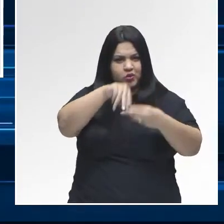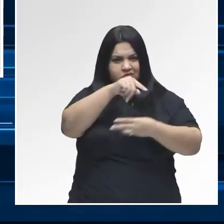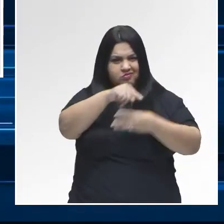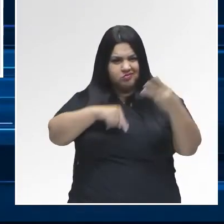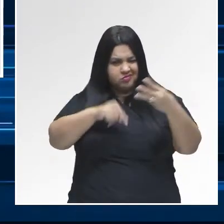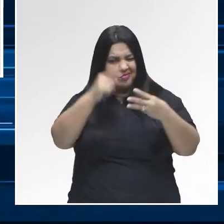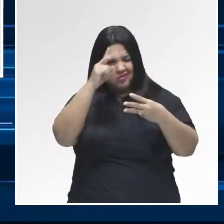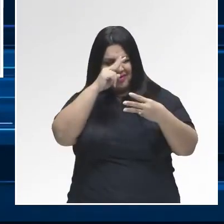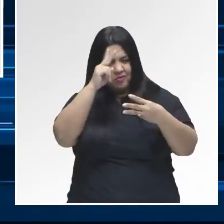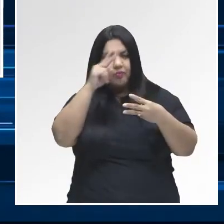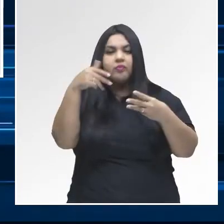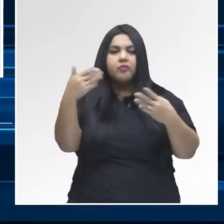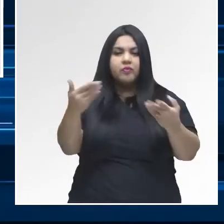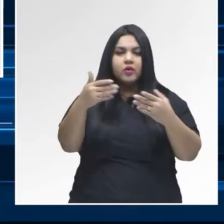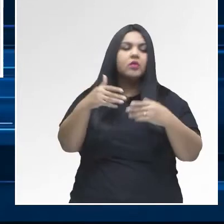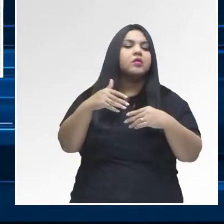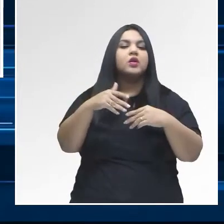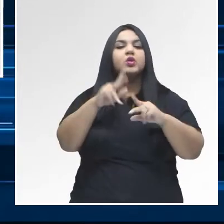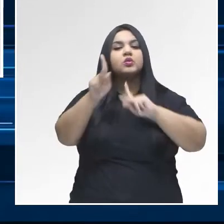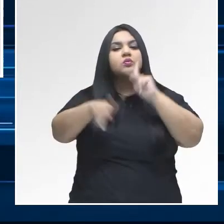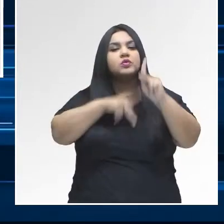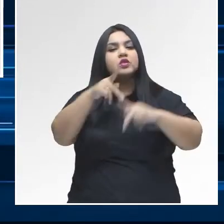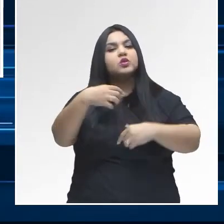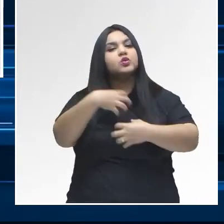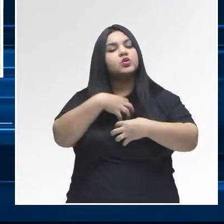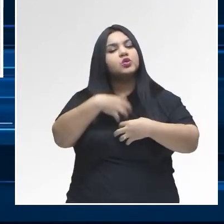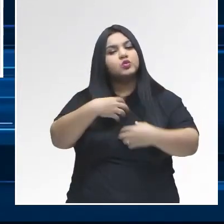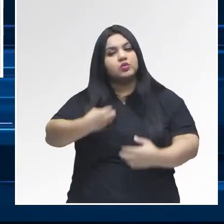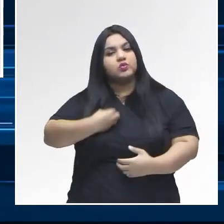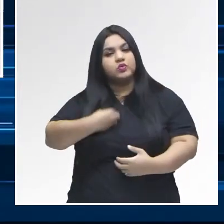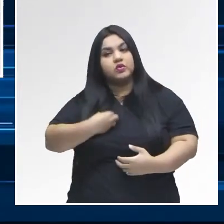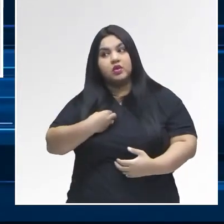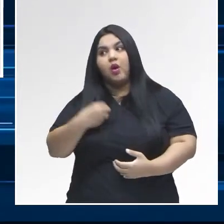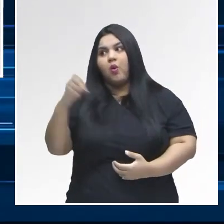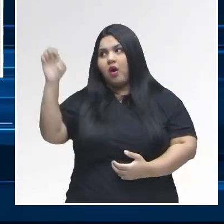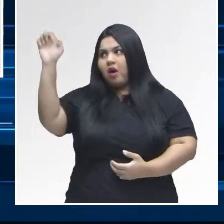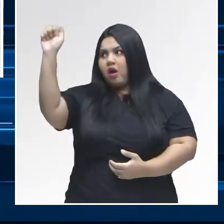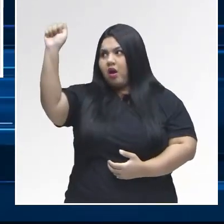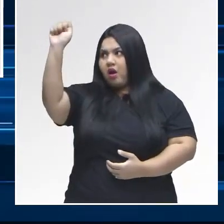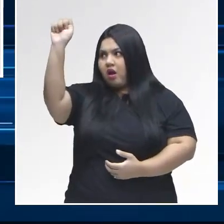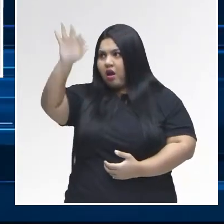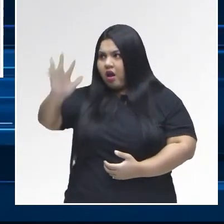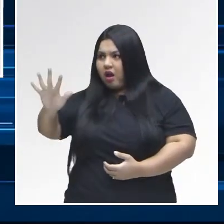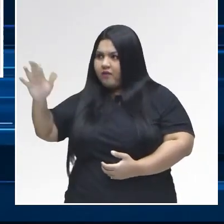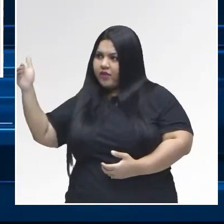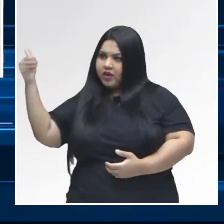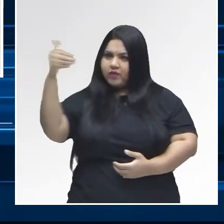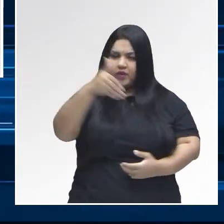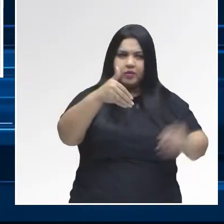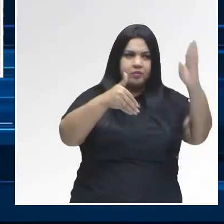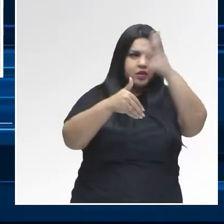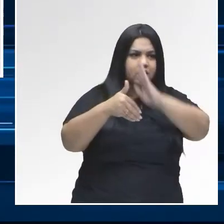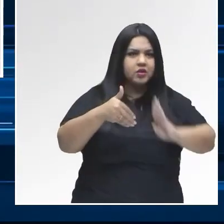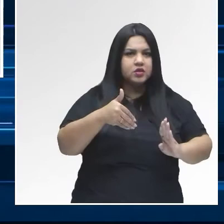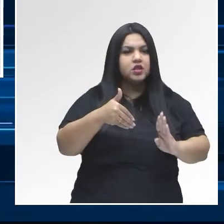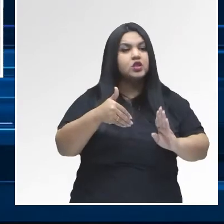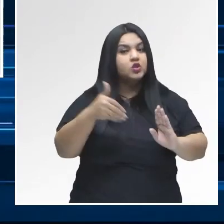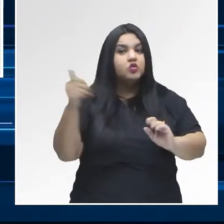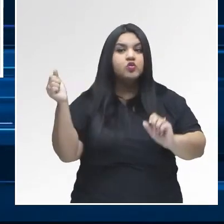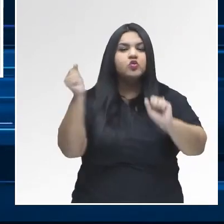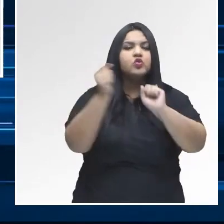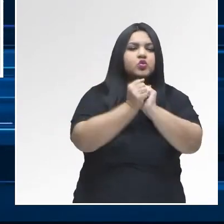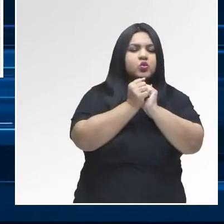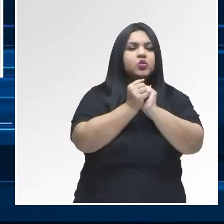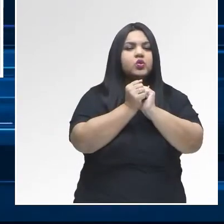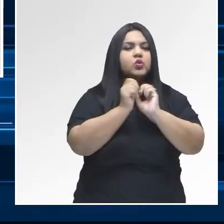claro, todo povo tem sua cultura, tem seu modo de viver. Então, quando esses africanos vêm para o Brasil, eles trouxeram consigo